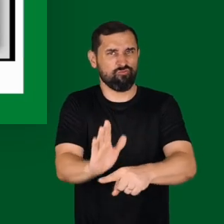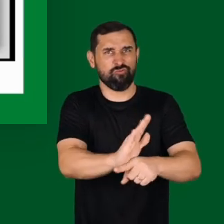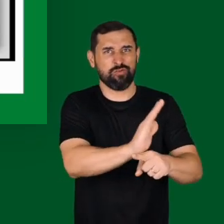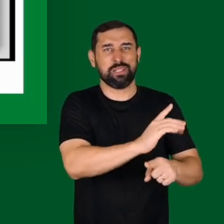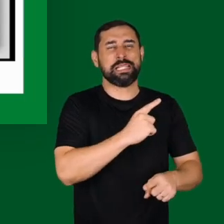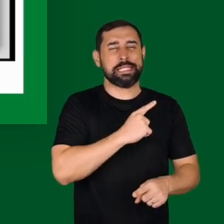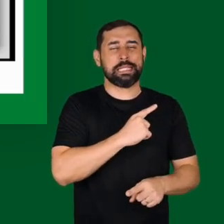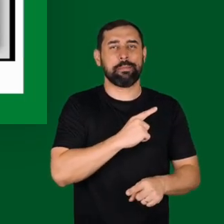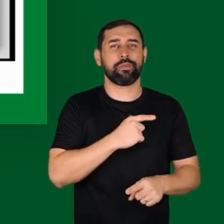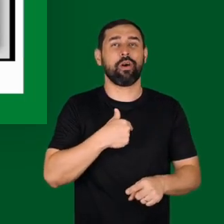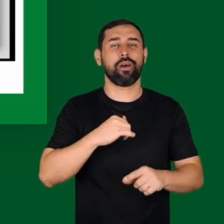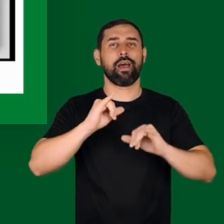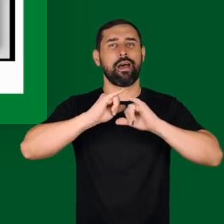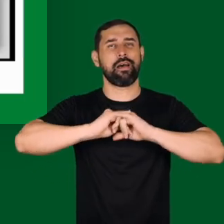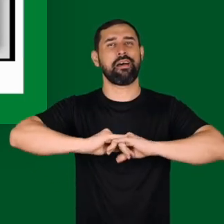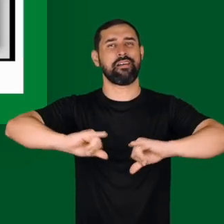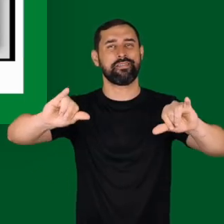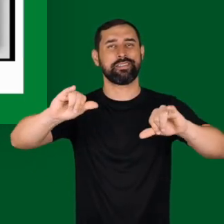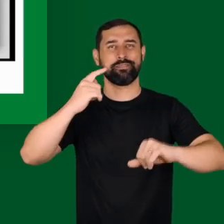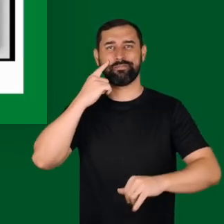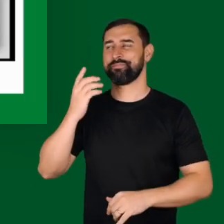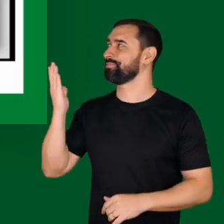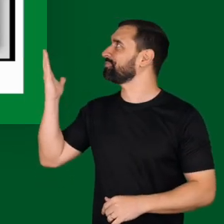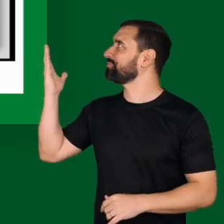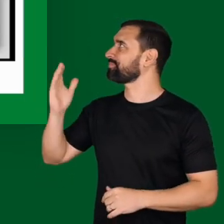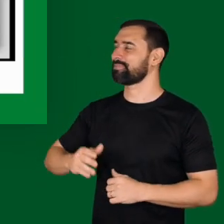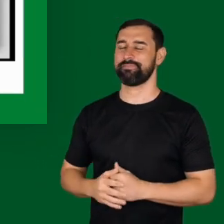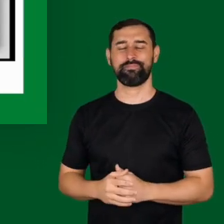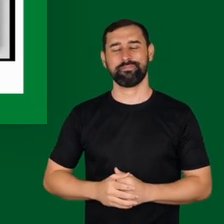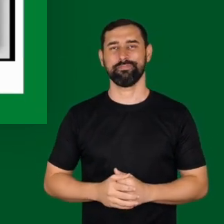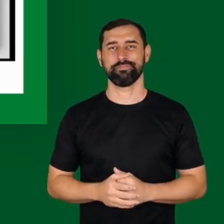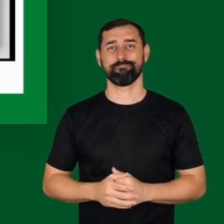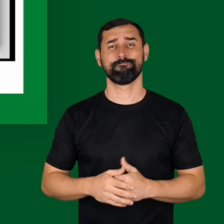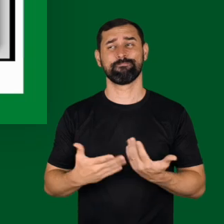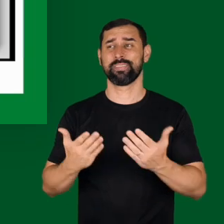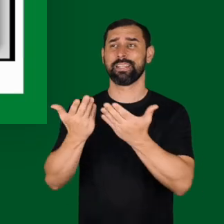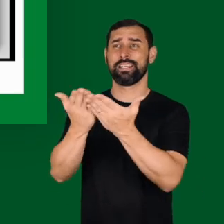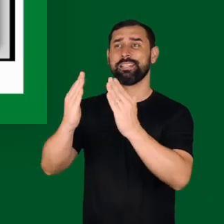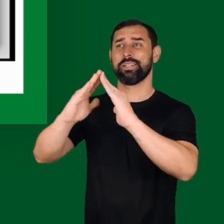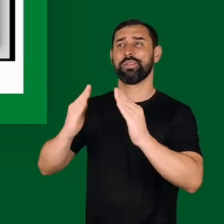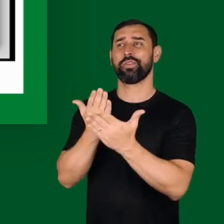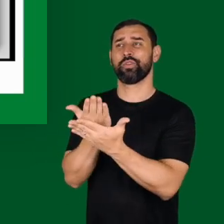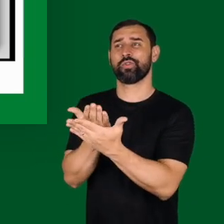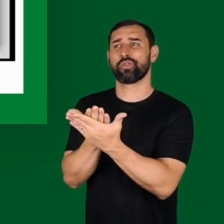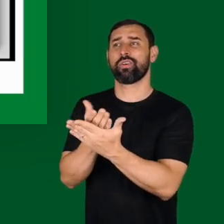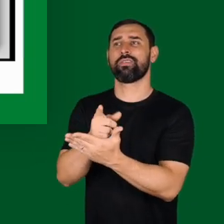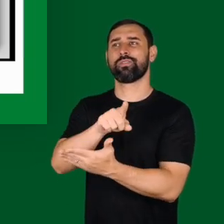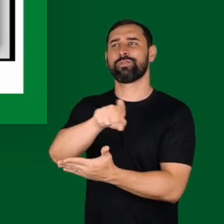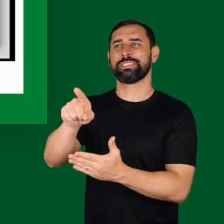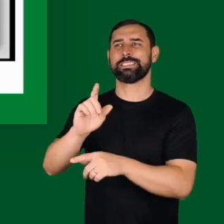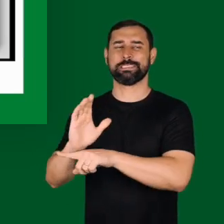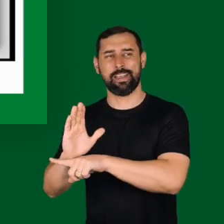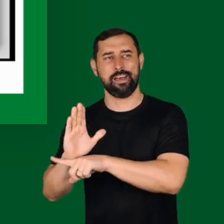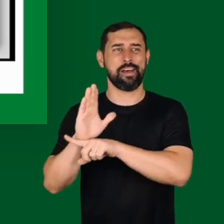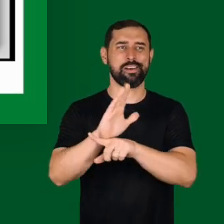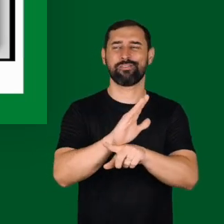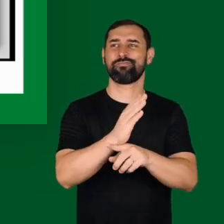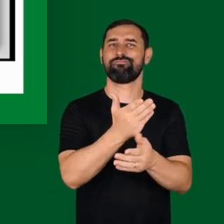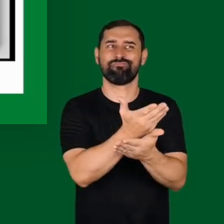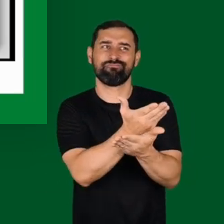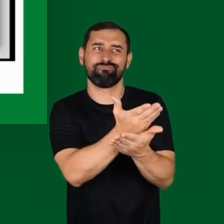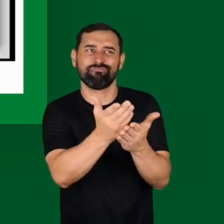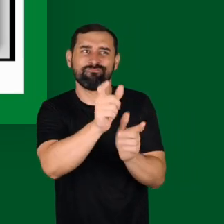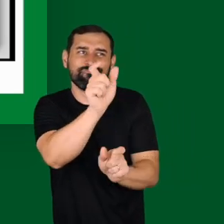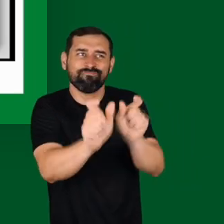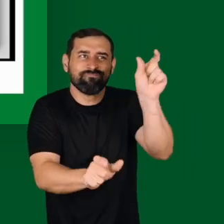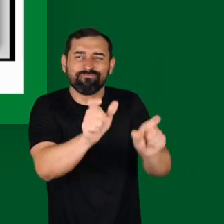diabetes, e eu queria deixar essa mensagem para vocês, né. Então, contamos com a escola para apoiar e facilitar a